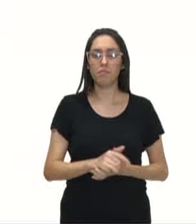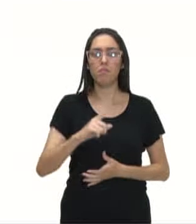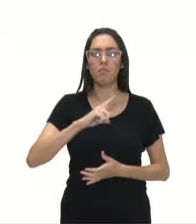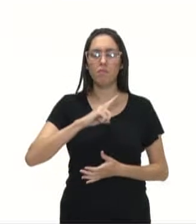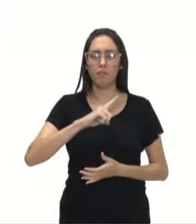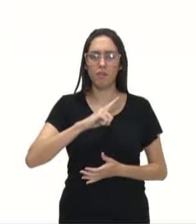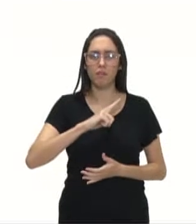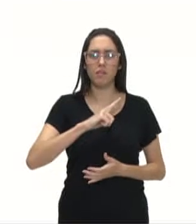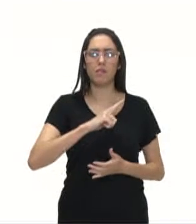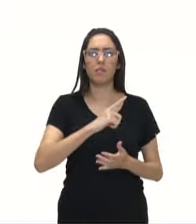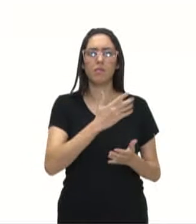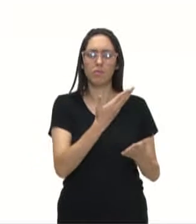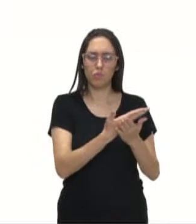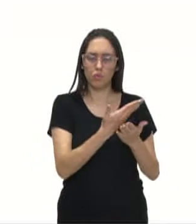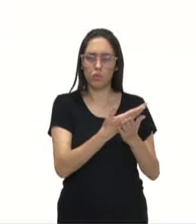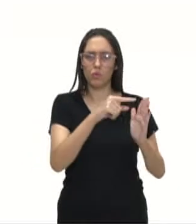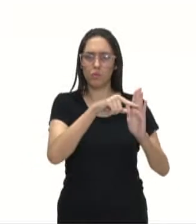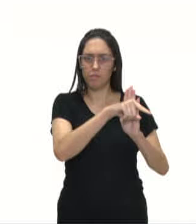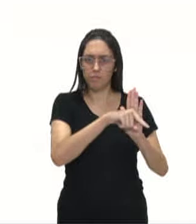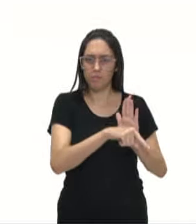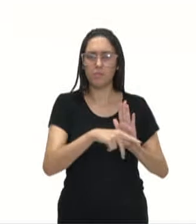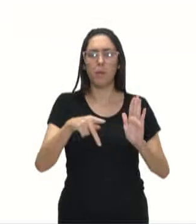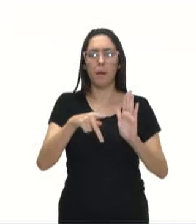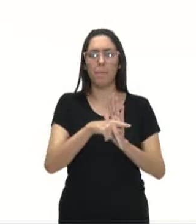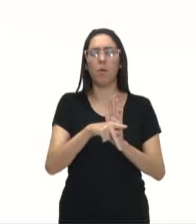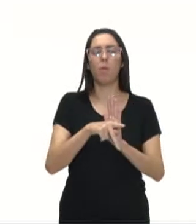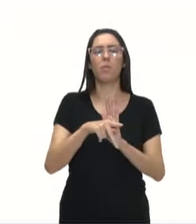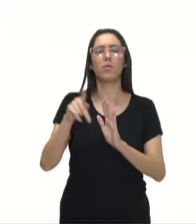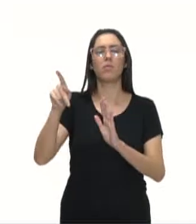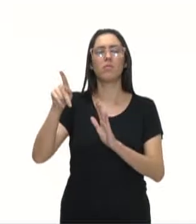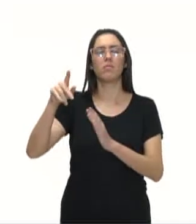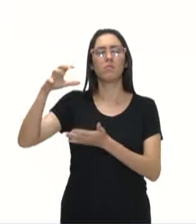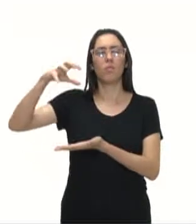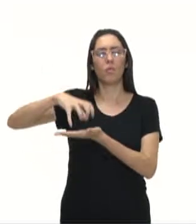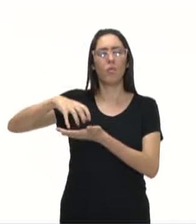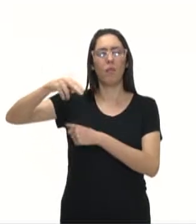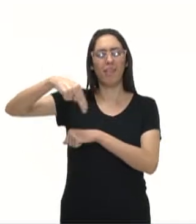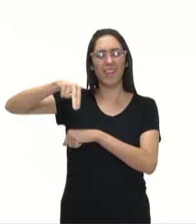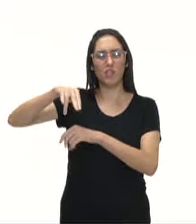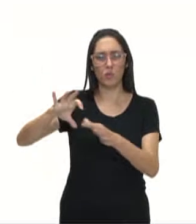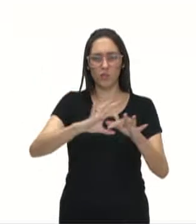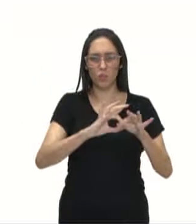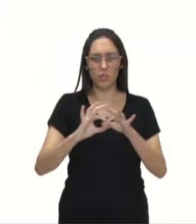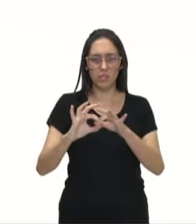separada pelas Nações Unidas, a população mundial ultrapassou